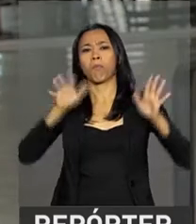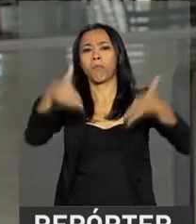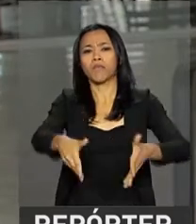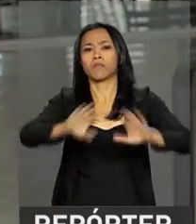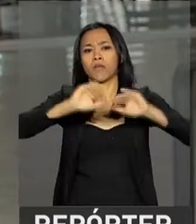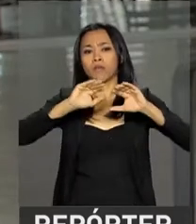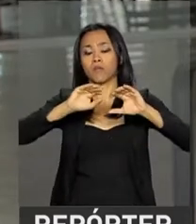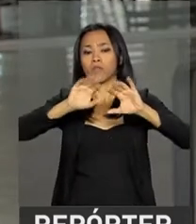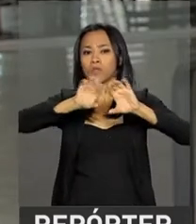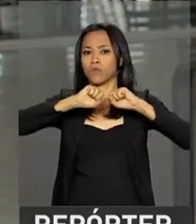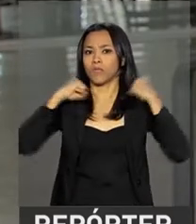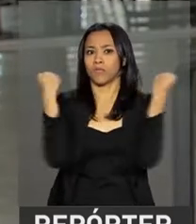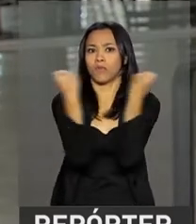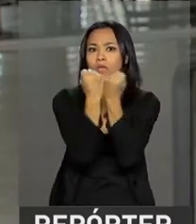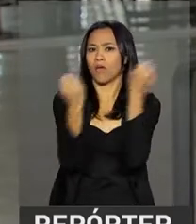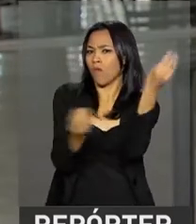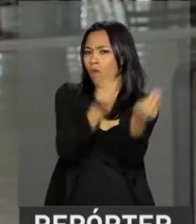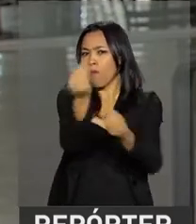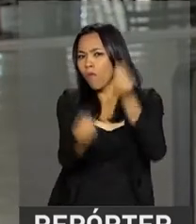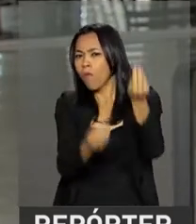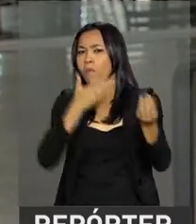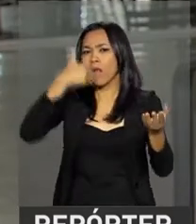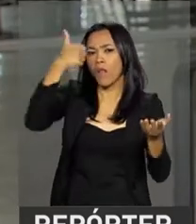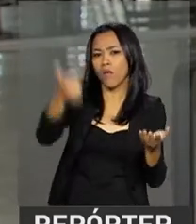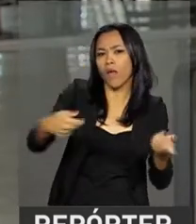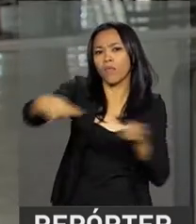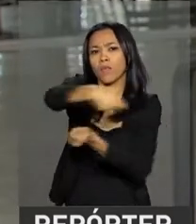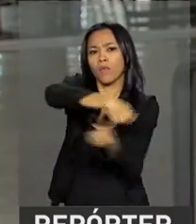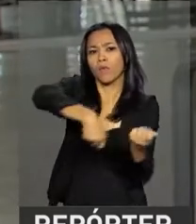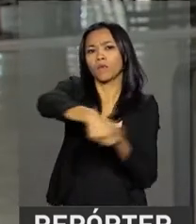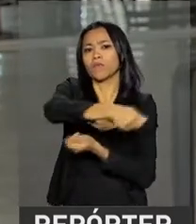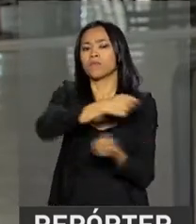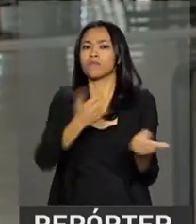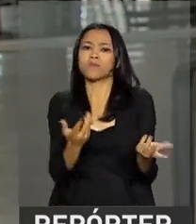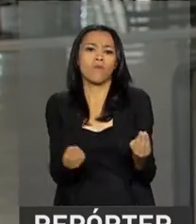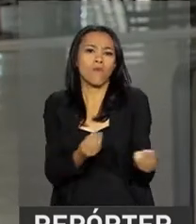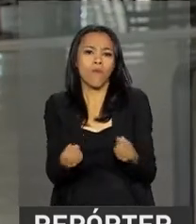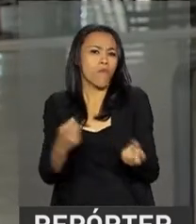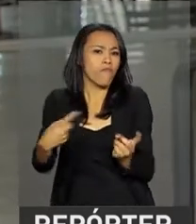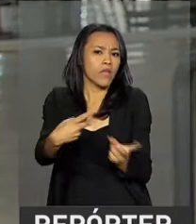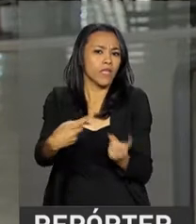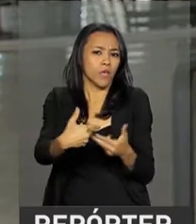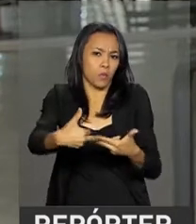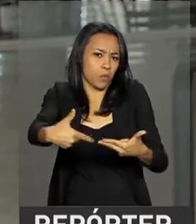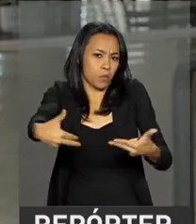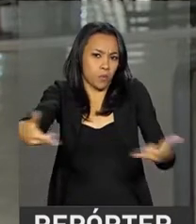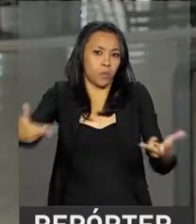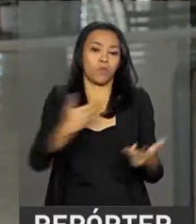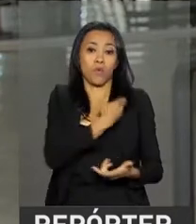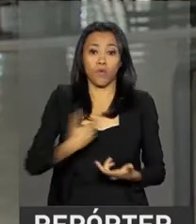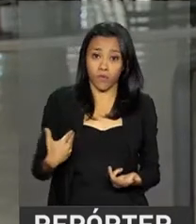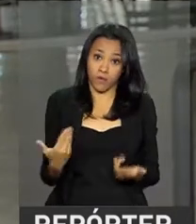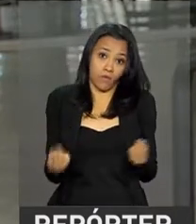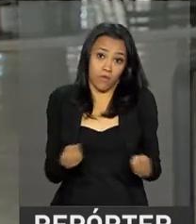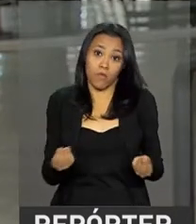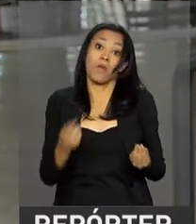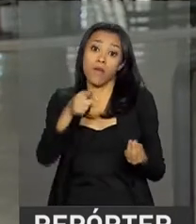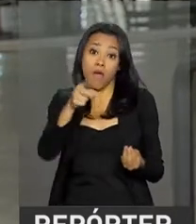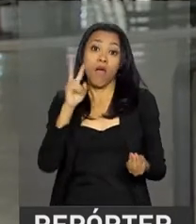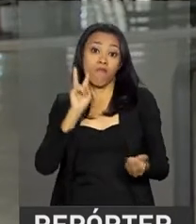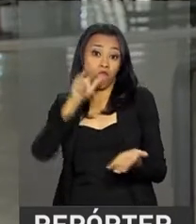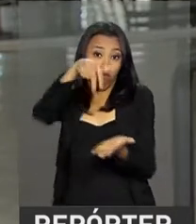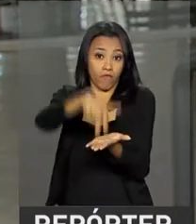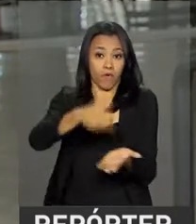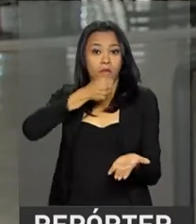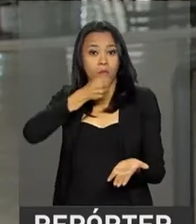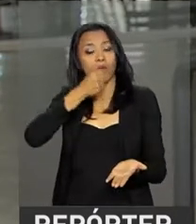conhecer melhor o processo de como fazer negócios com o governo federal. A repórter Mara Kenup acompanhou o primeiro dia de